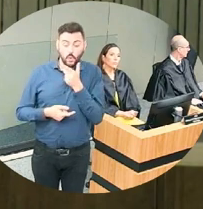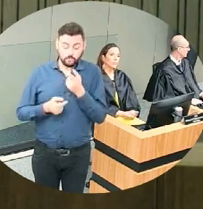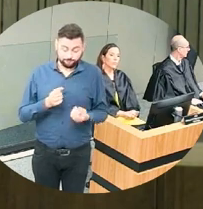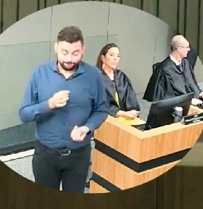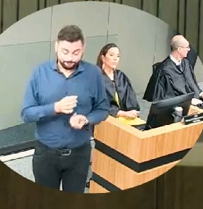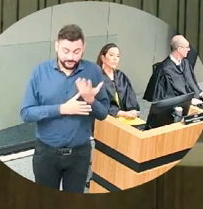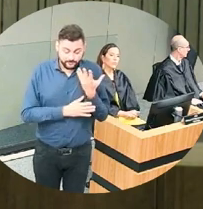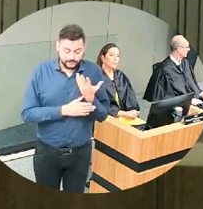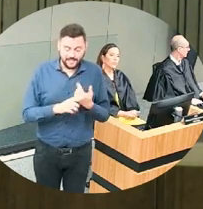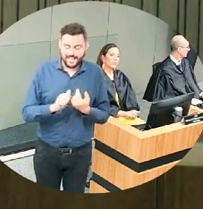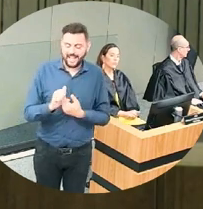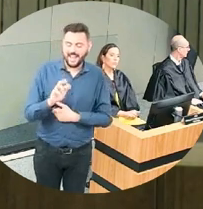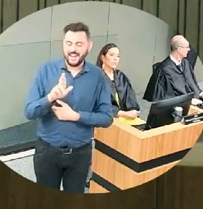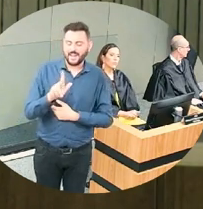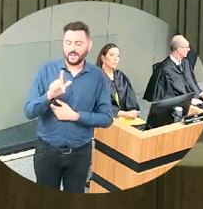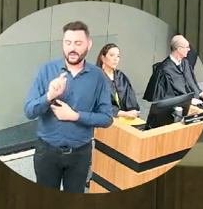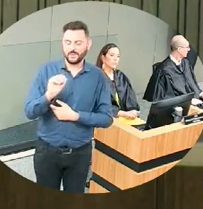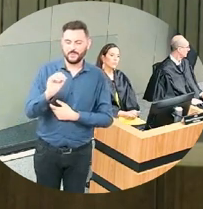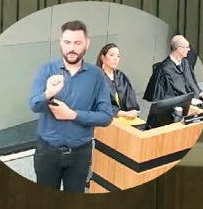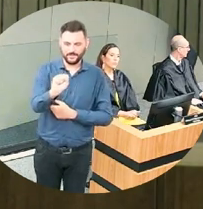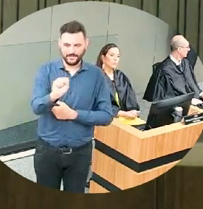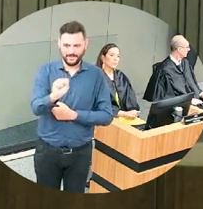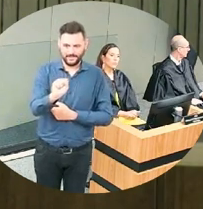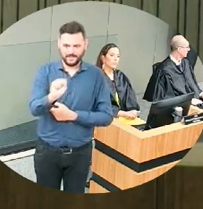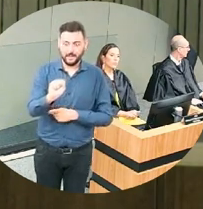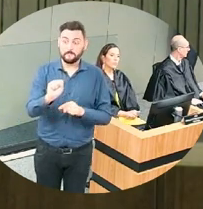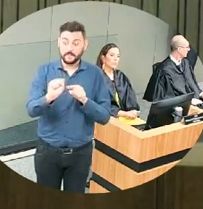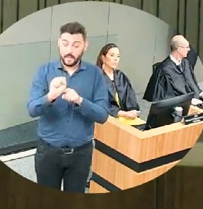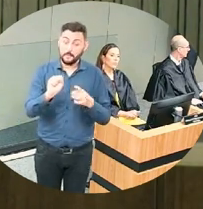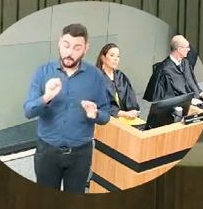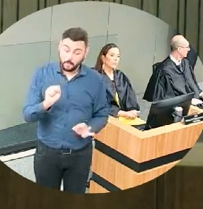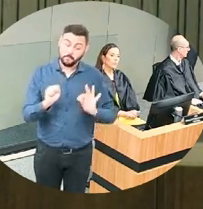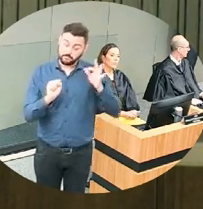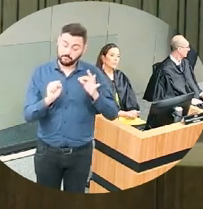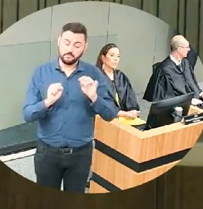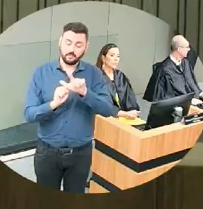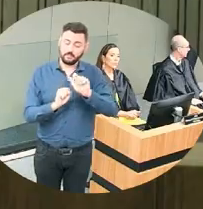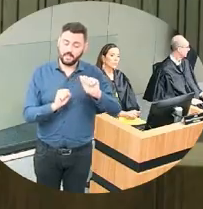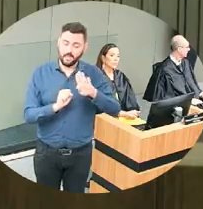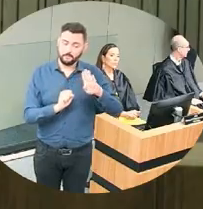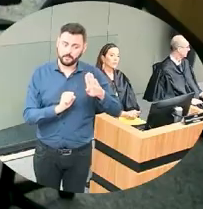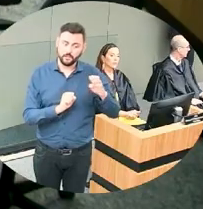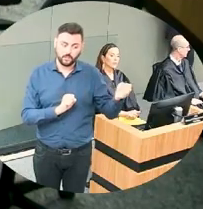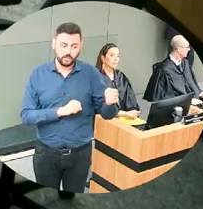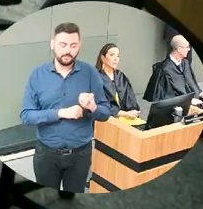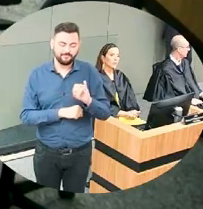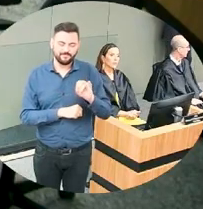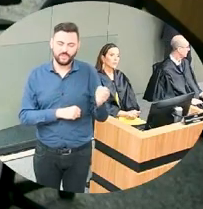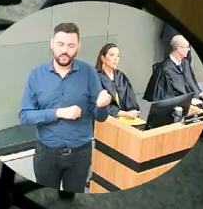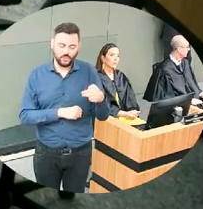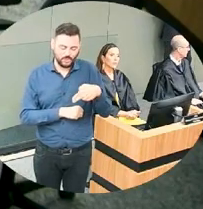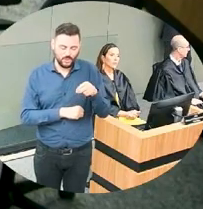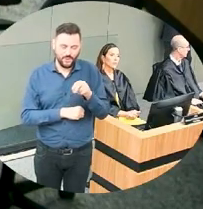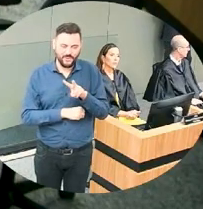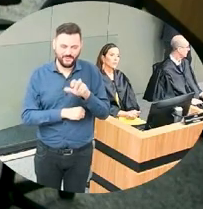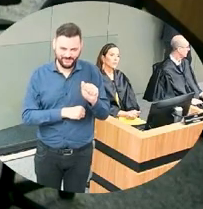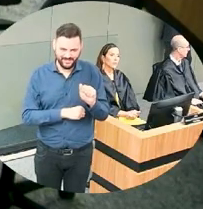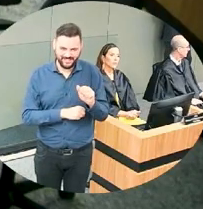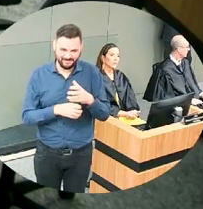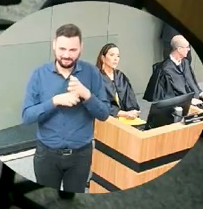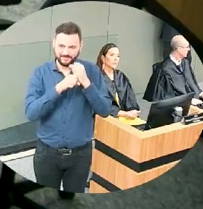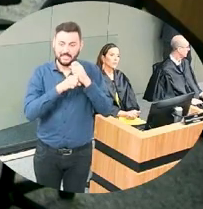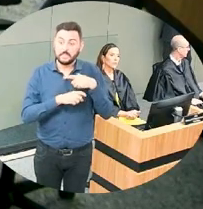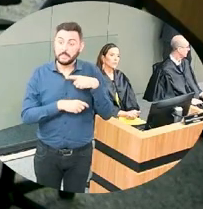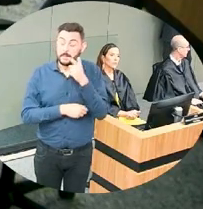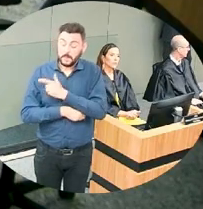sistema argus né Eh também com a condução do labnova né numa parceria inédita com trt2 uma